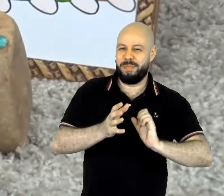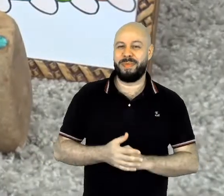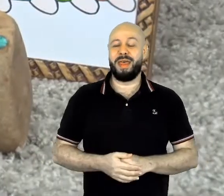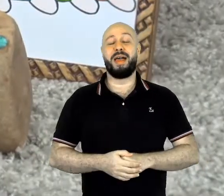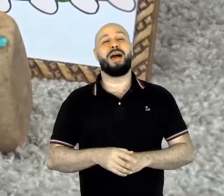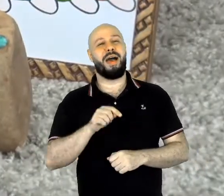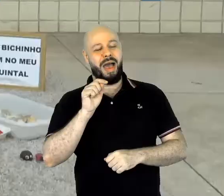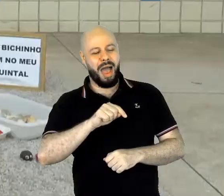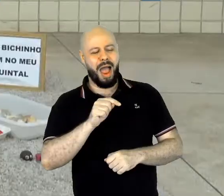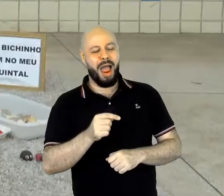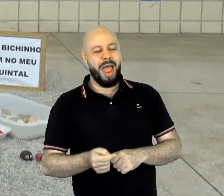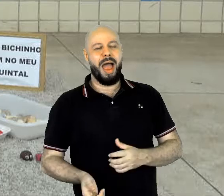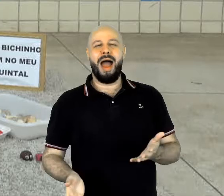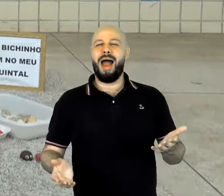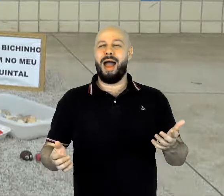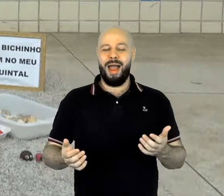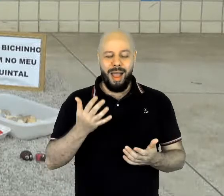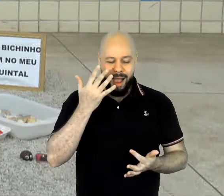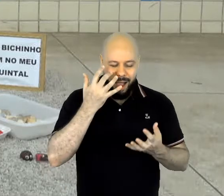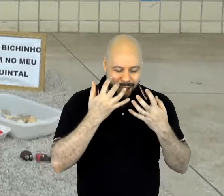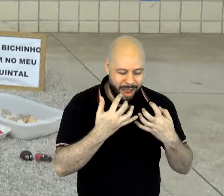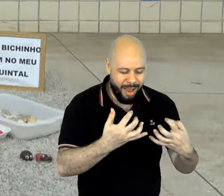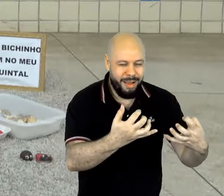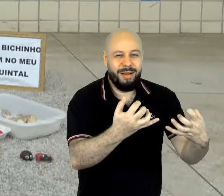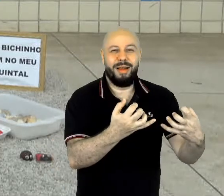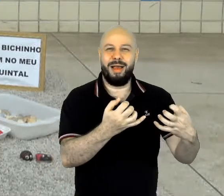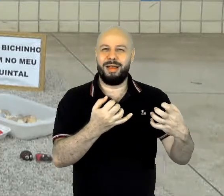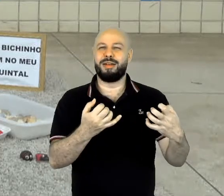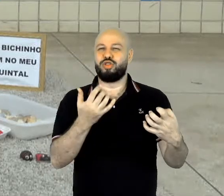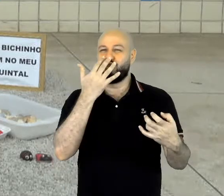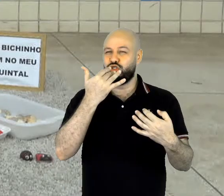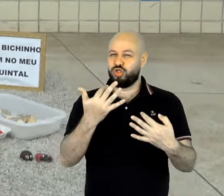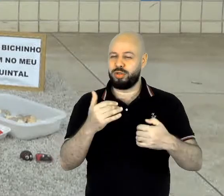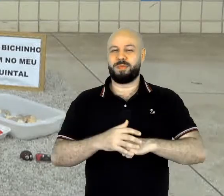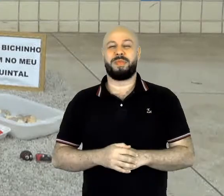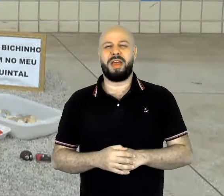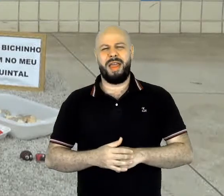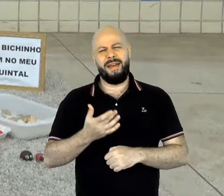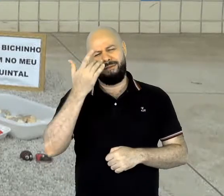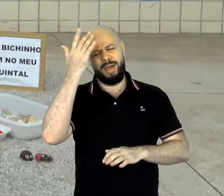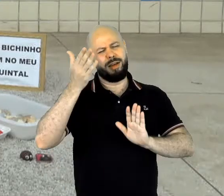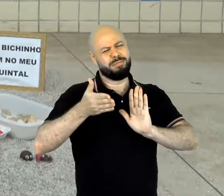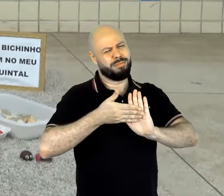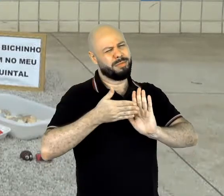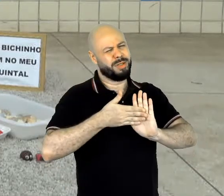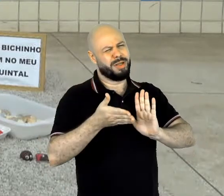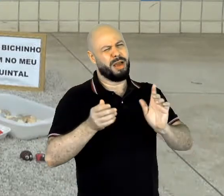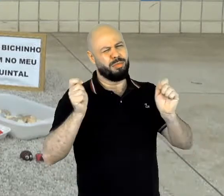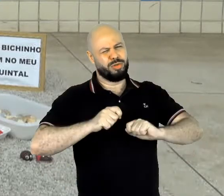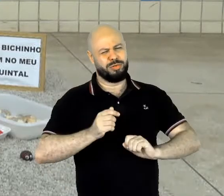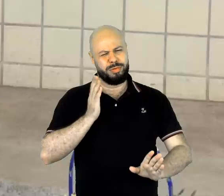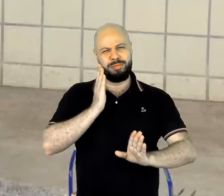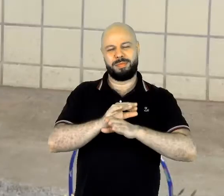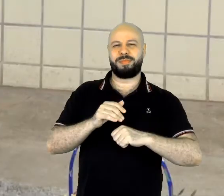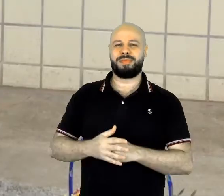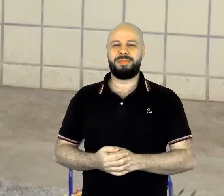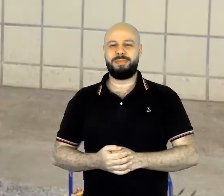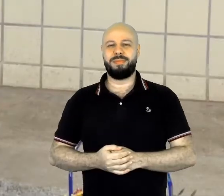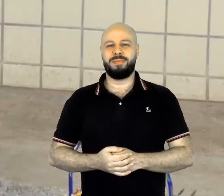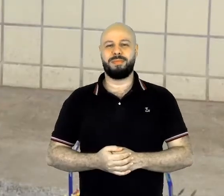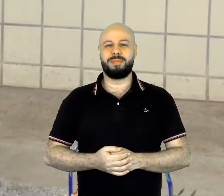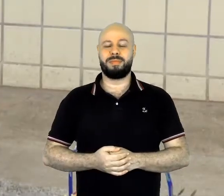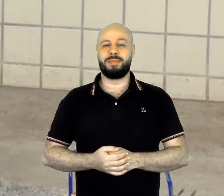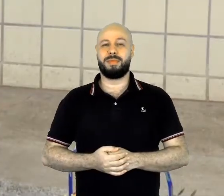muito fascínio. Então, essa é uma proposta maravilhosa e fácil que também está bem pertinho do seu alcance. Chegamos à